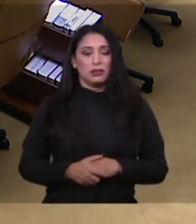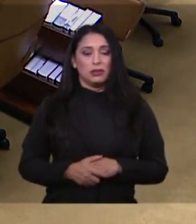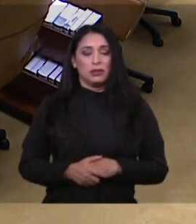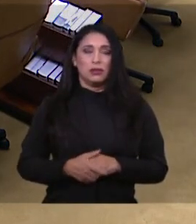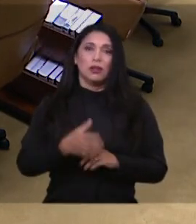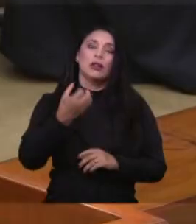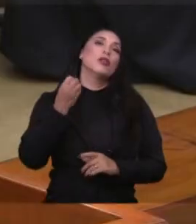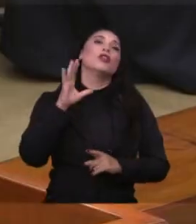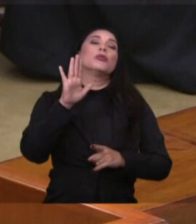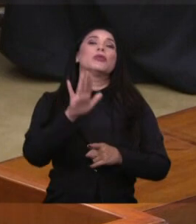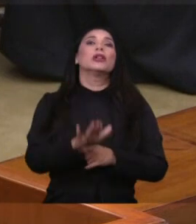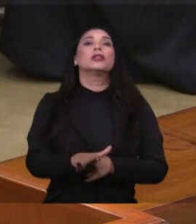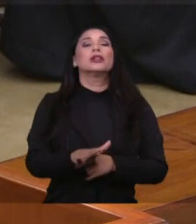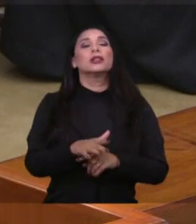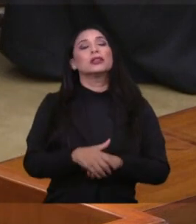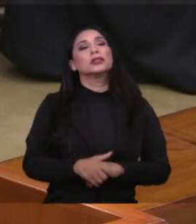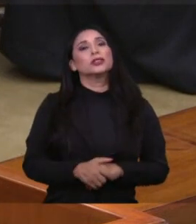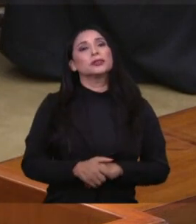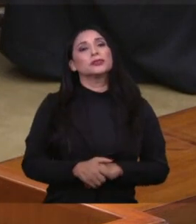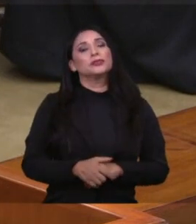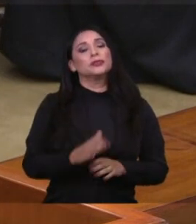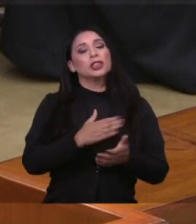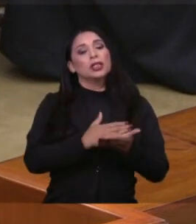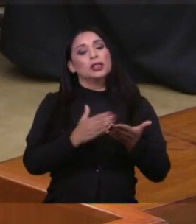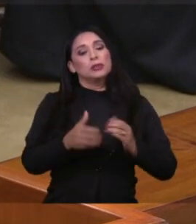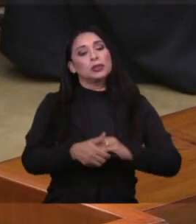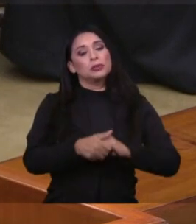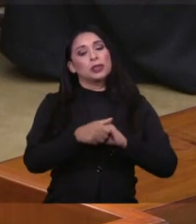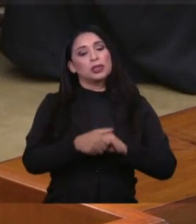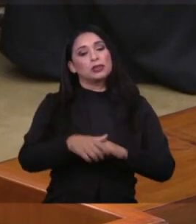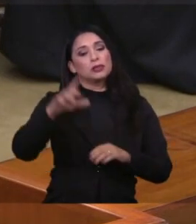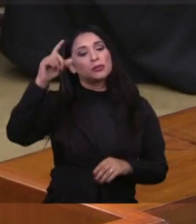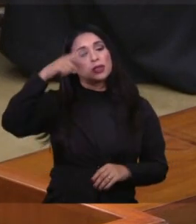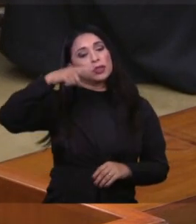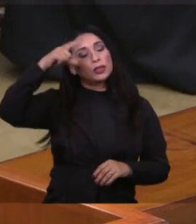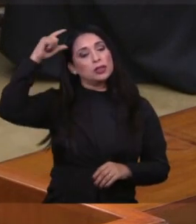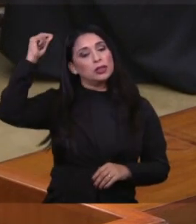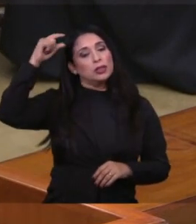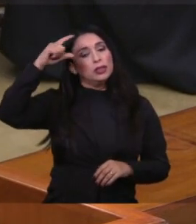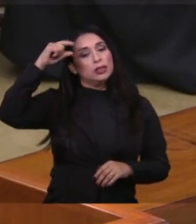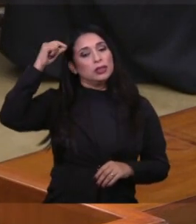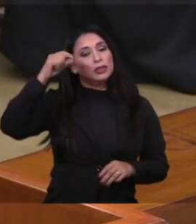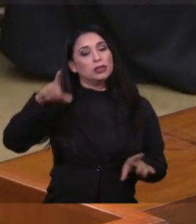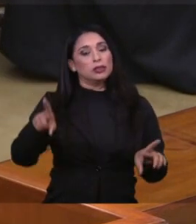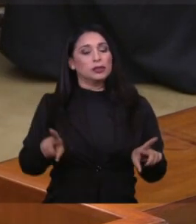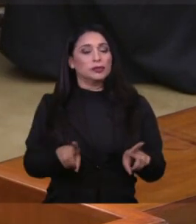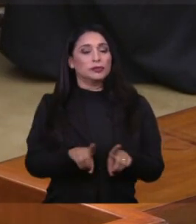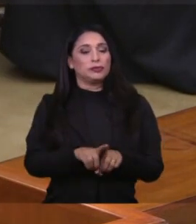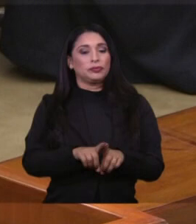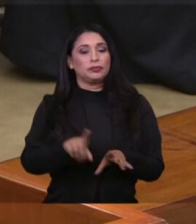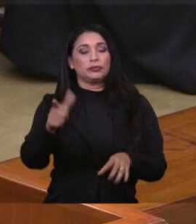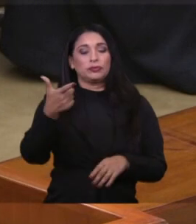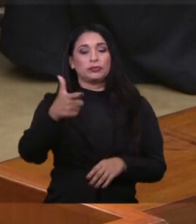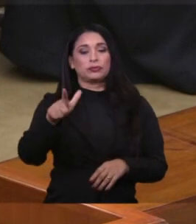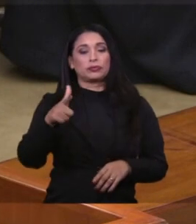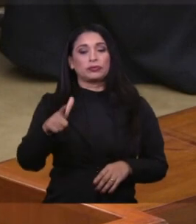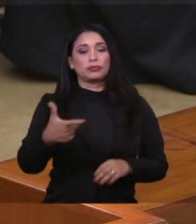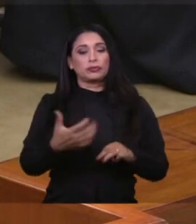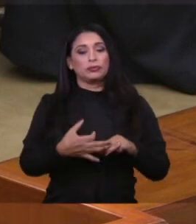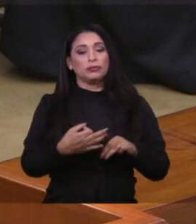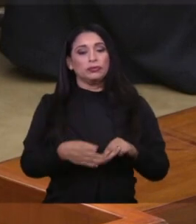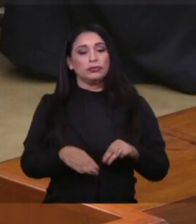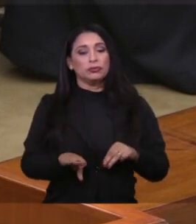Boa tarde, vossas excelências. Inicio saudando o presidente Luiz Roberto Barroso. Assim, saúdo os demais ministros desta